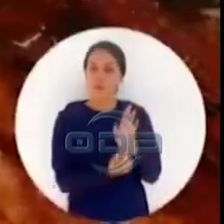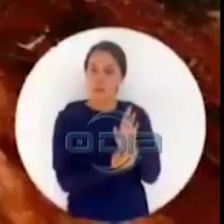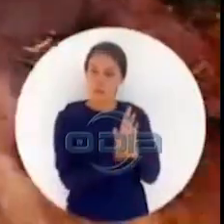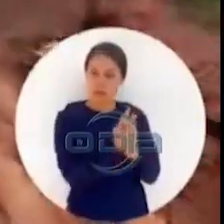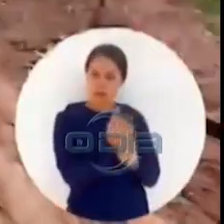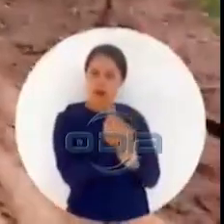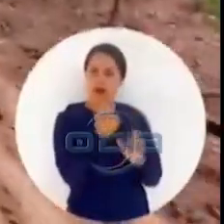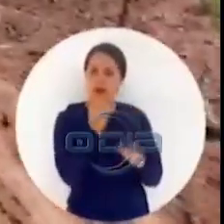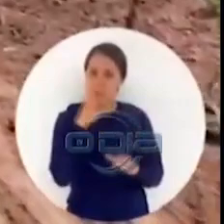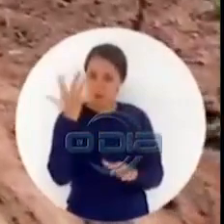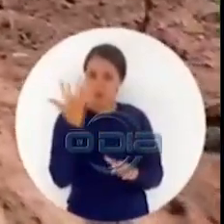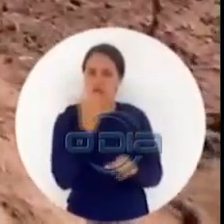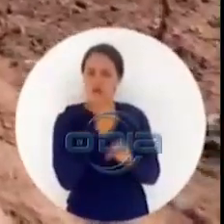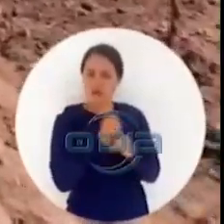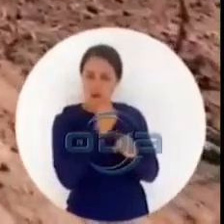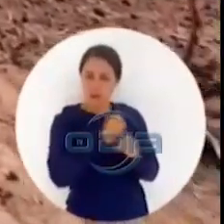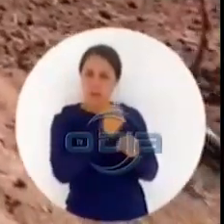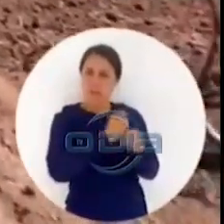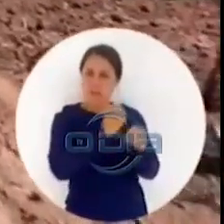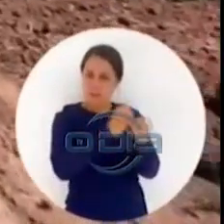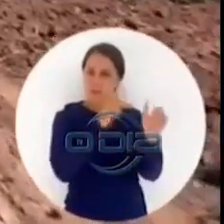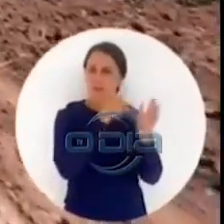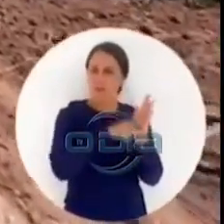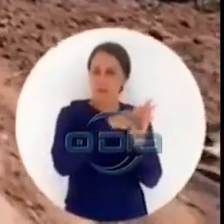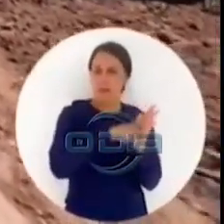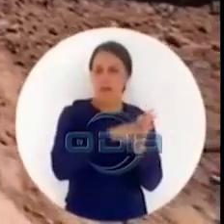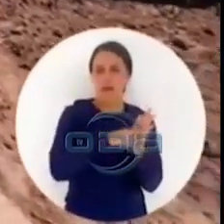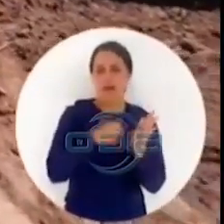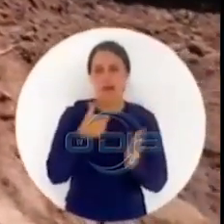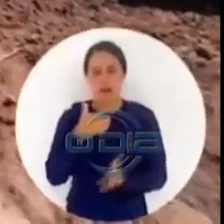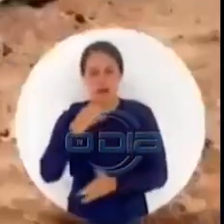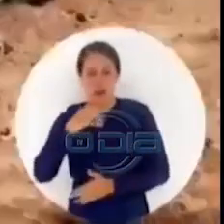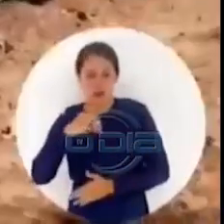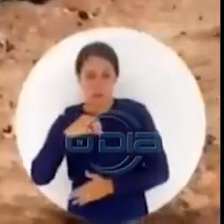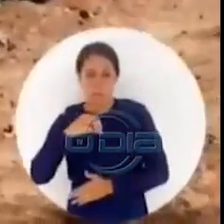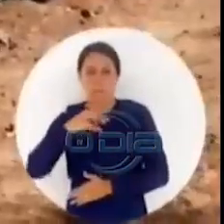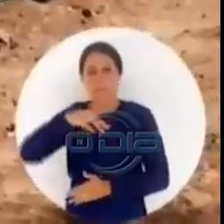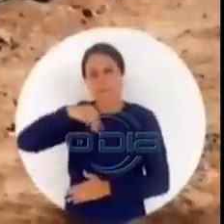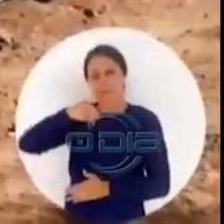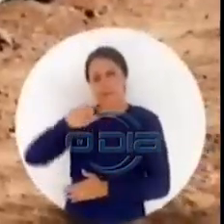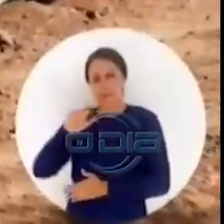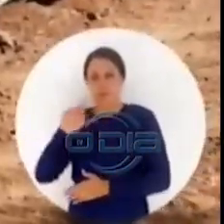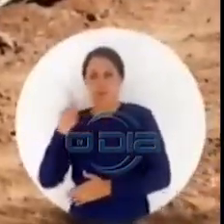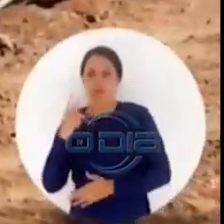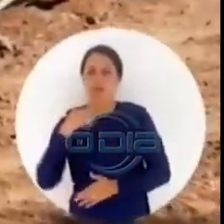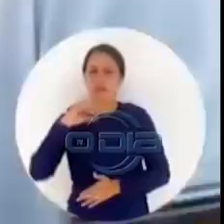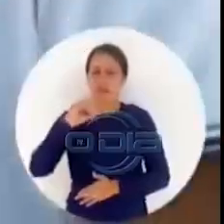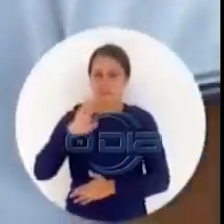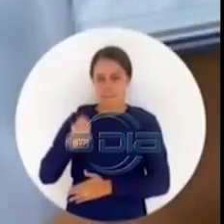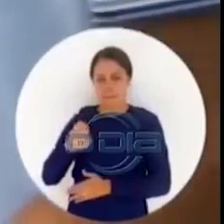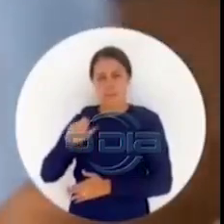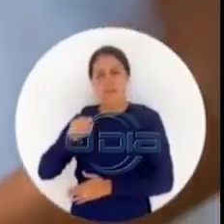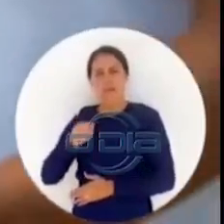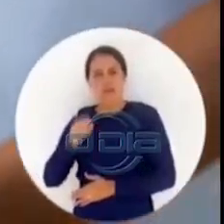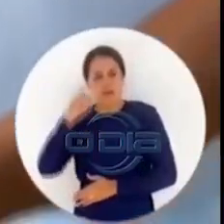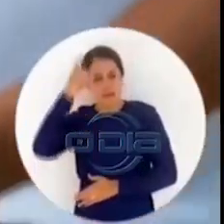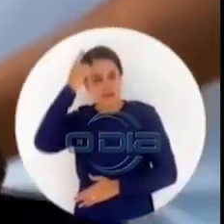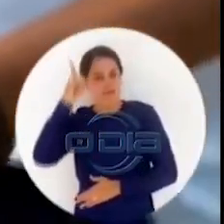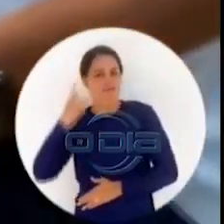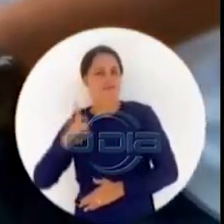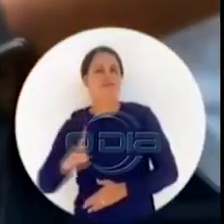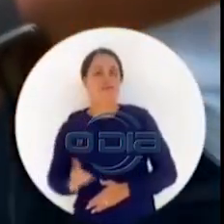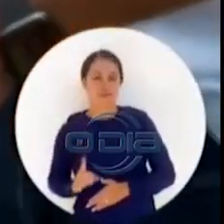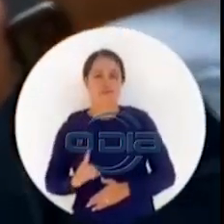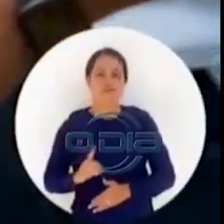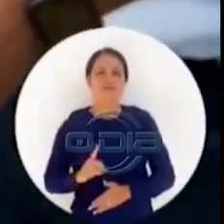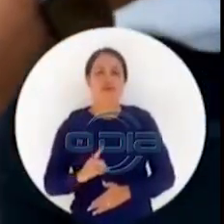conta. Os recursos para execução deste grandioso projeto, cerca de 10 milhões, foram conquistados